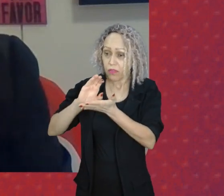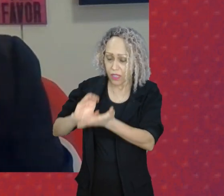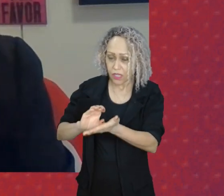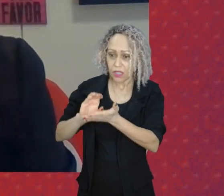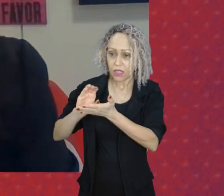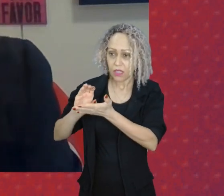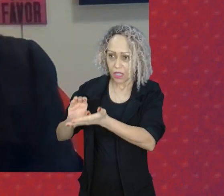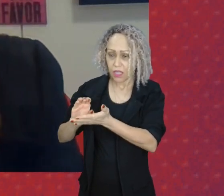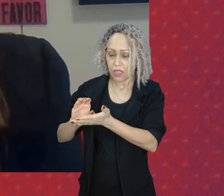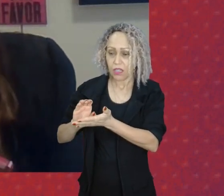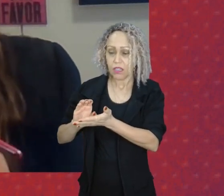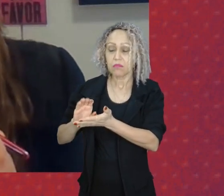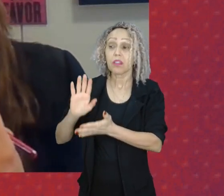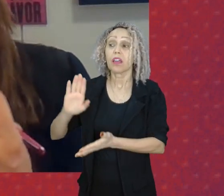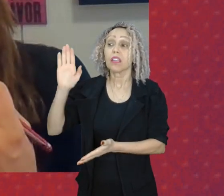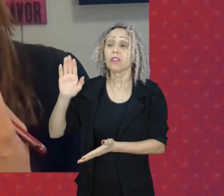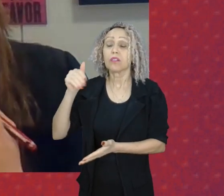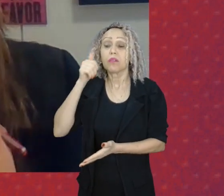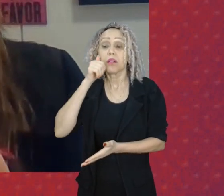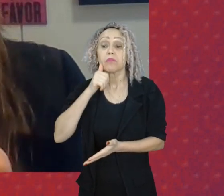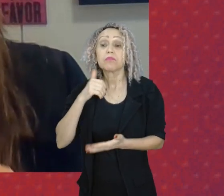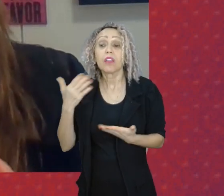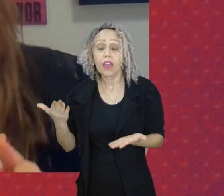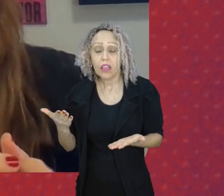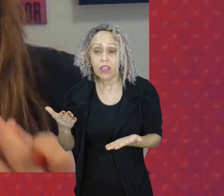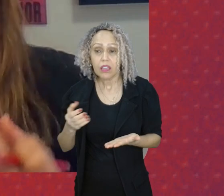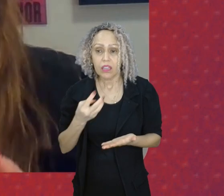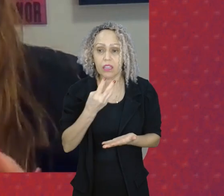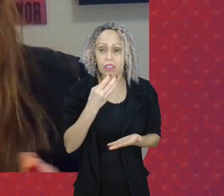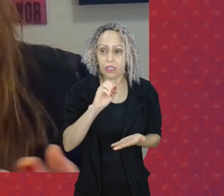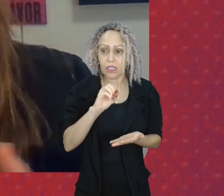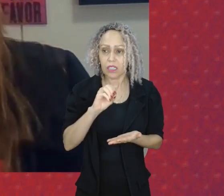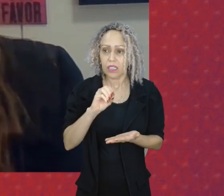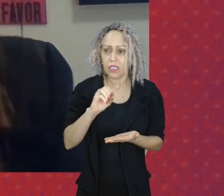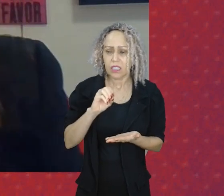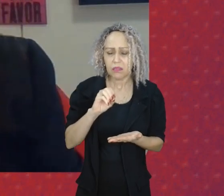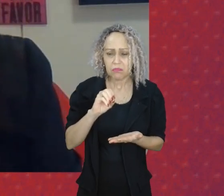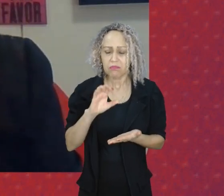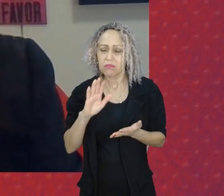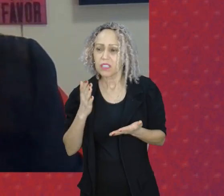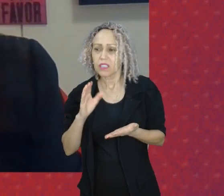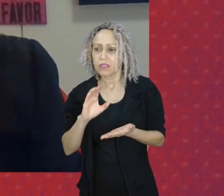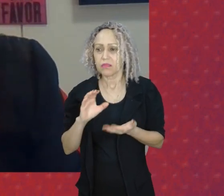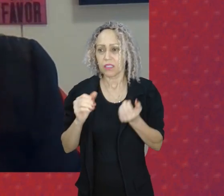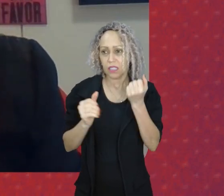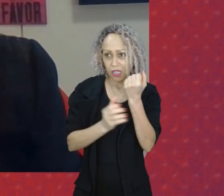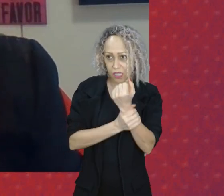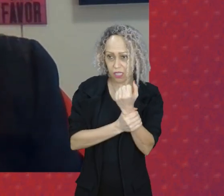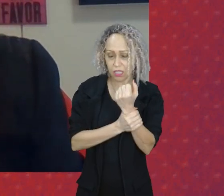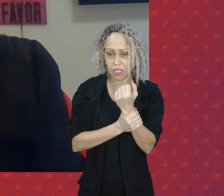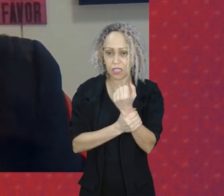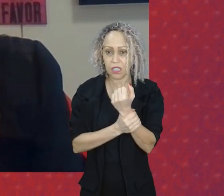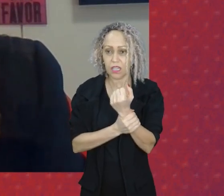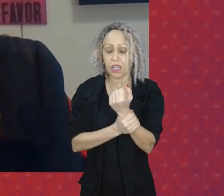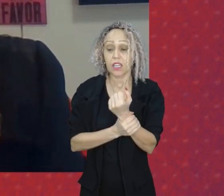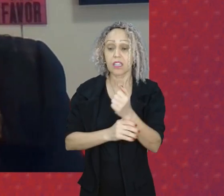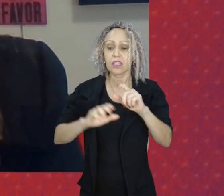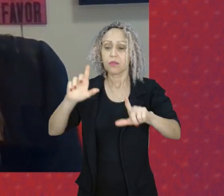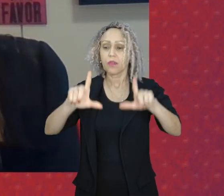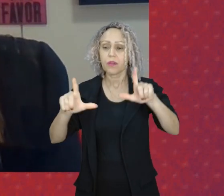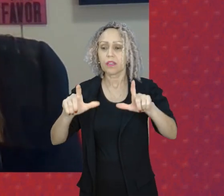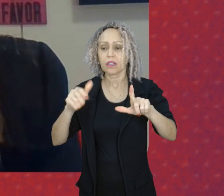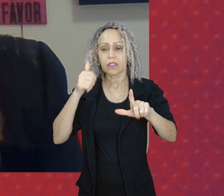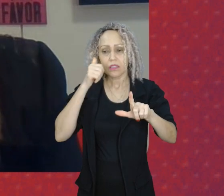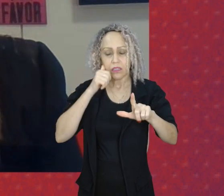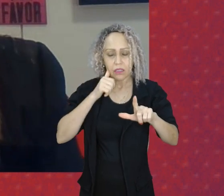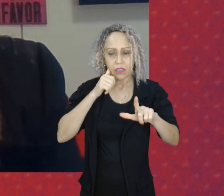destinados às campanhas femininas, e 30% de mínimos, né, de garantia de visibilidade em propaganda